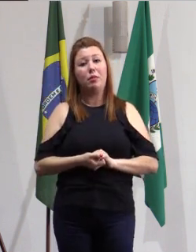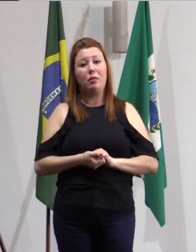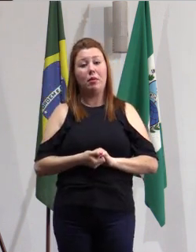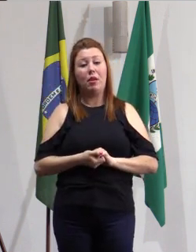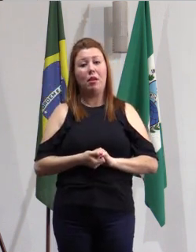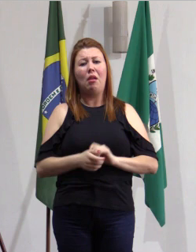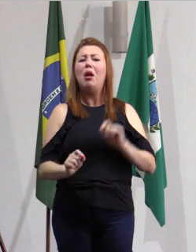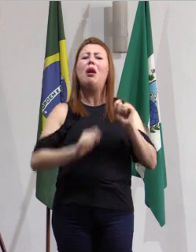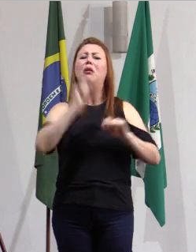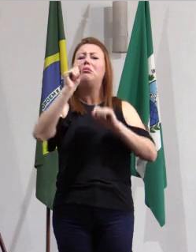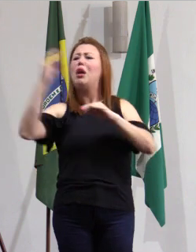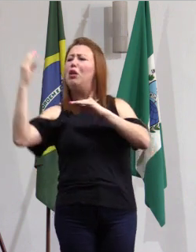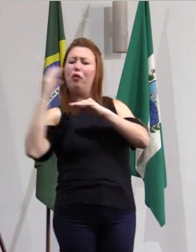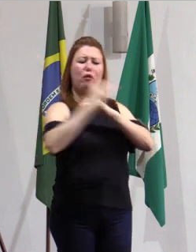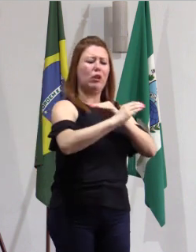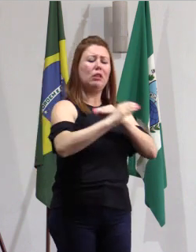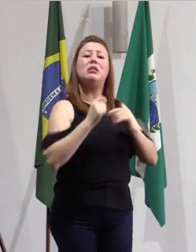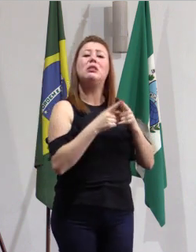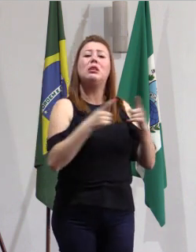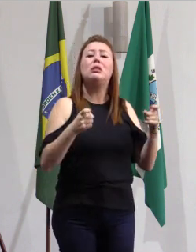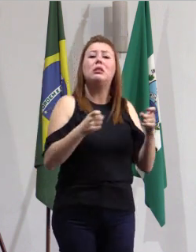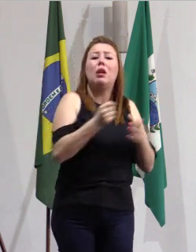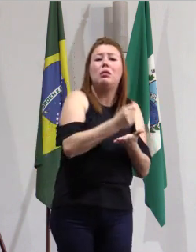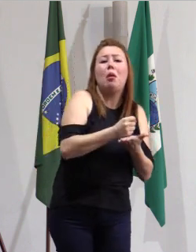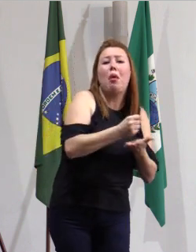Quem que financia a ciência básica?